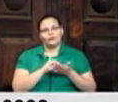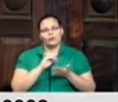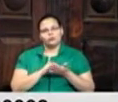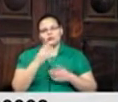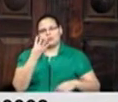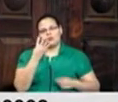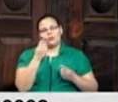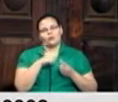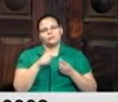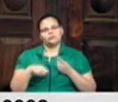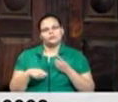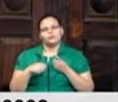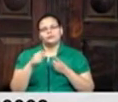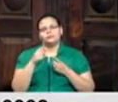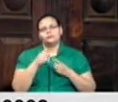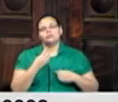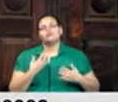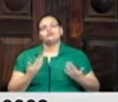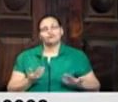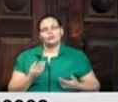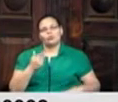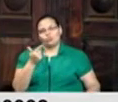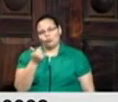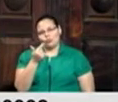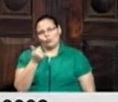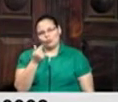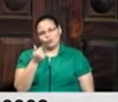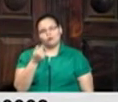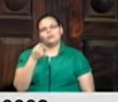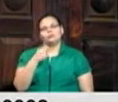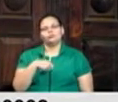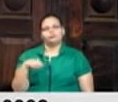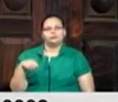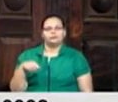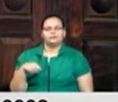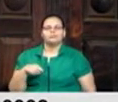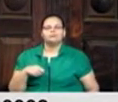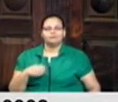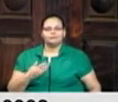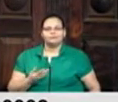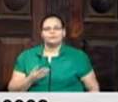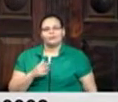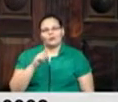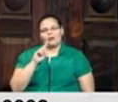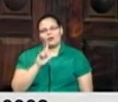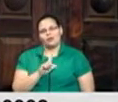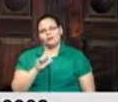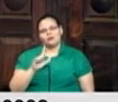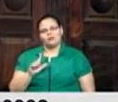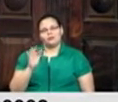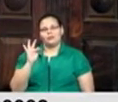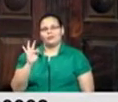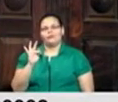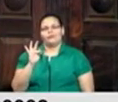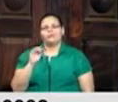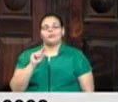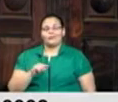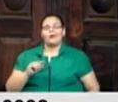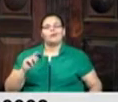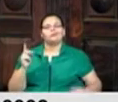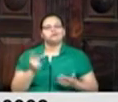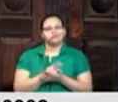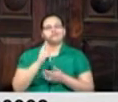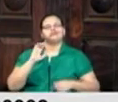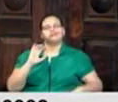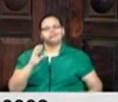meses, os 12% da LRF. E isto